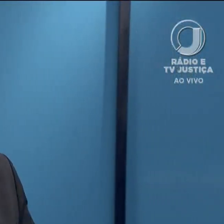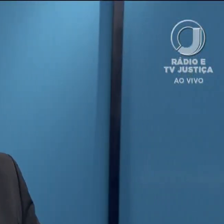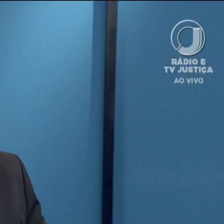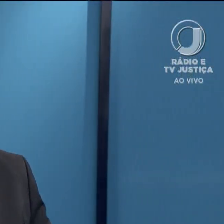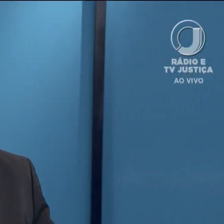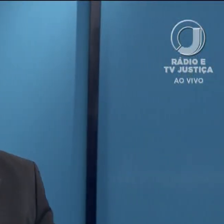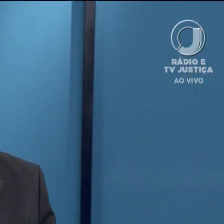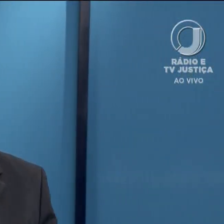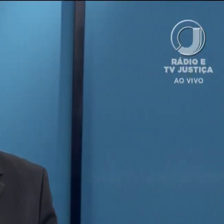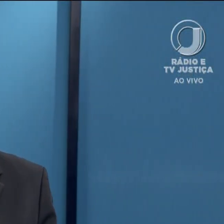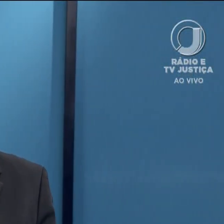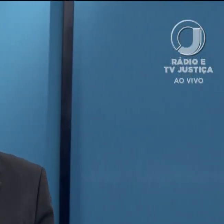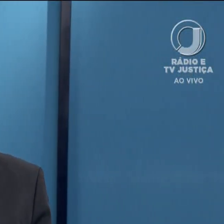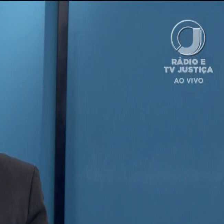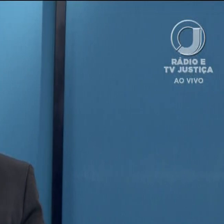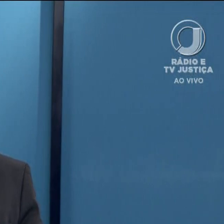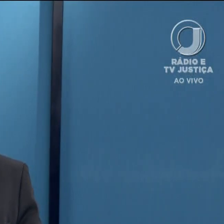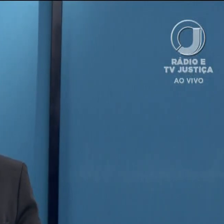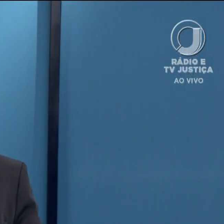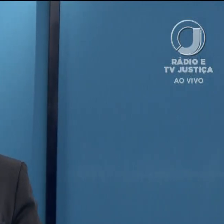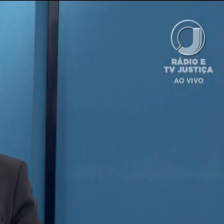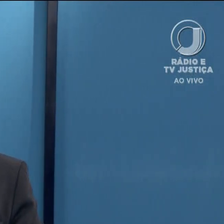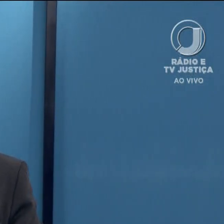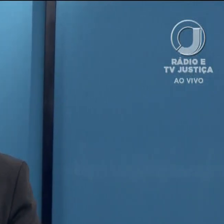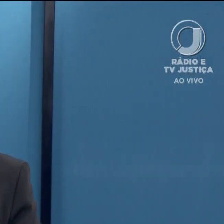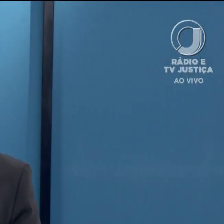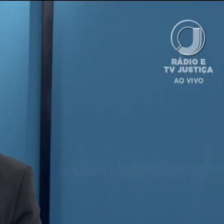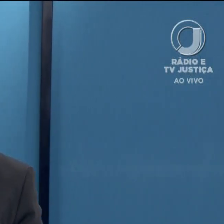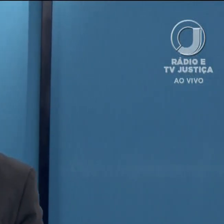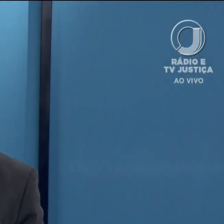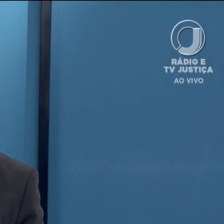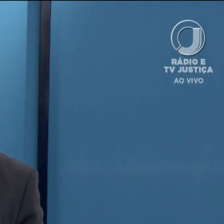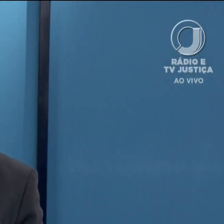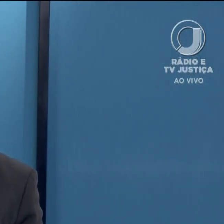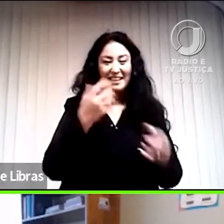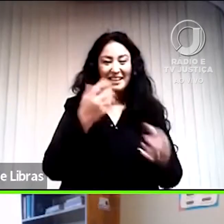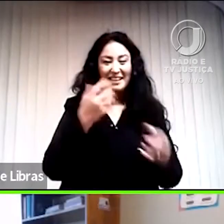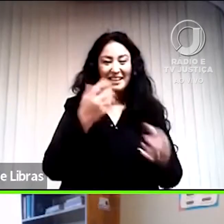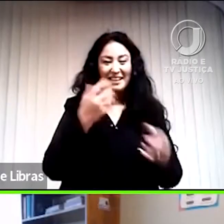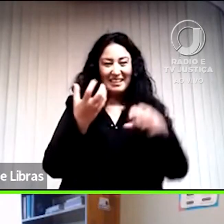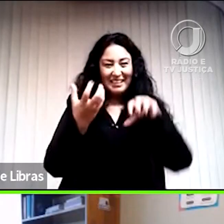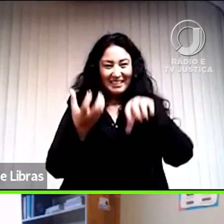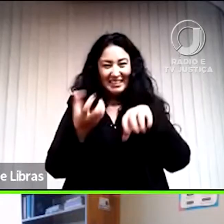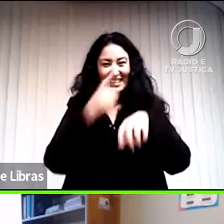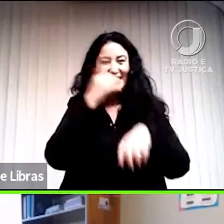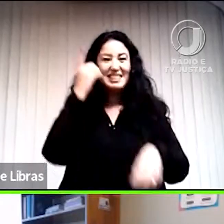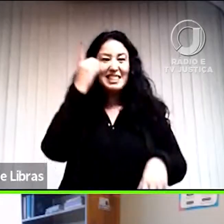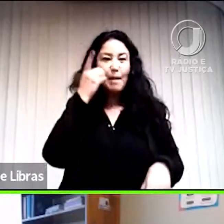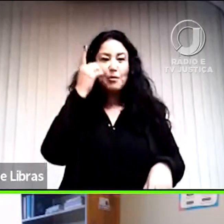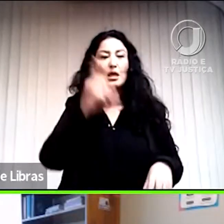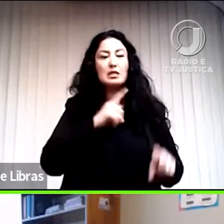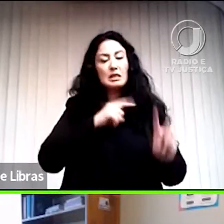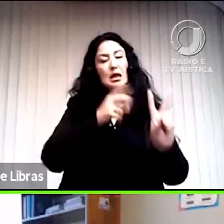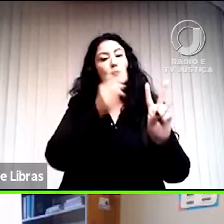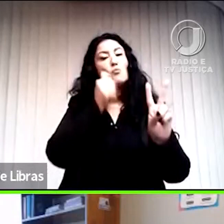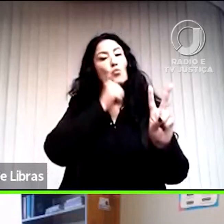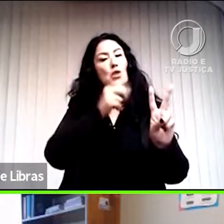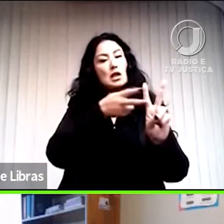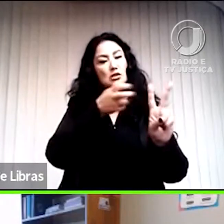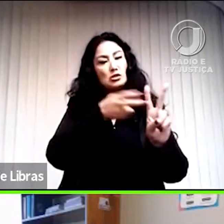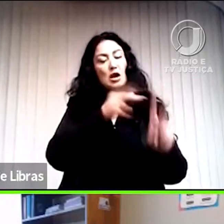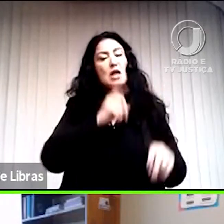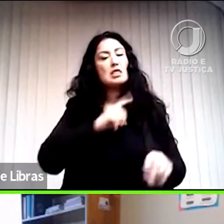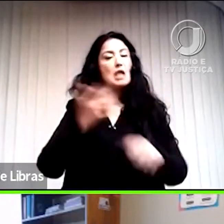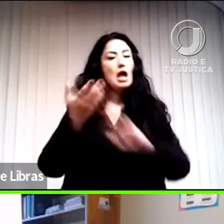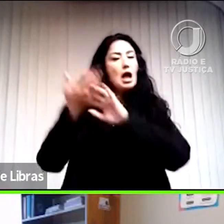semana da diversidade realizada pelo TRE do Rio de Janeiro a assessora do